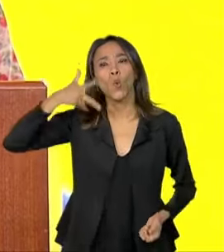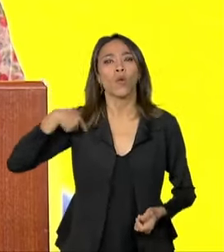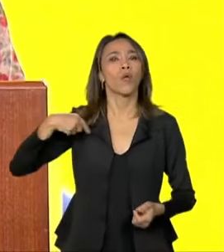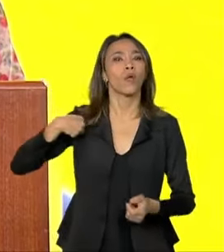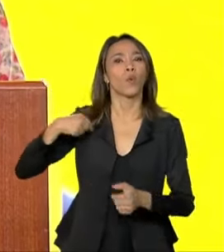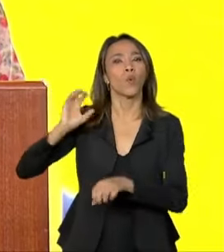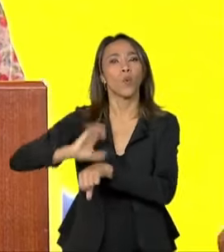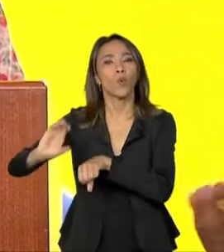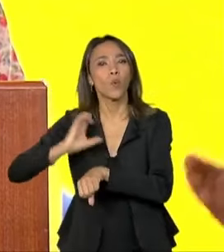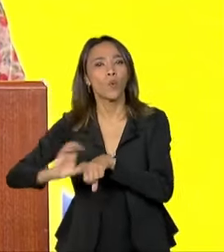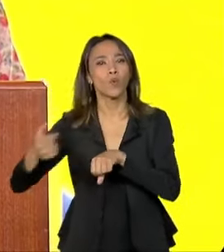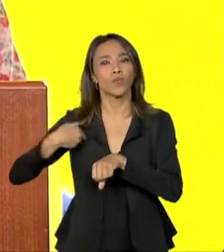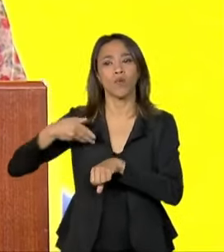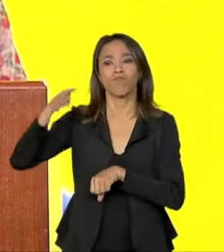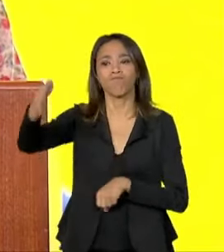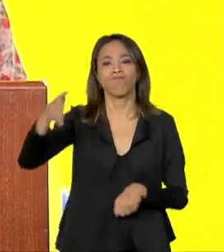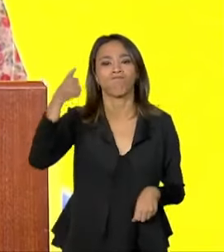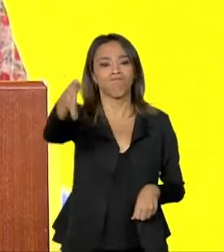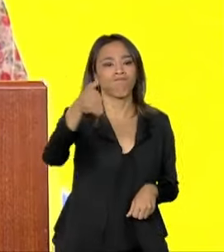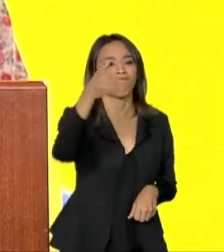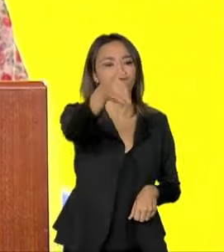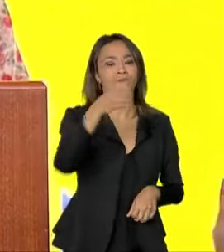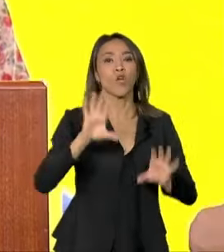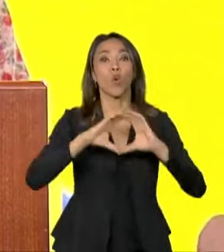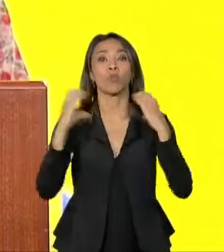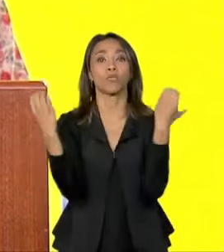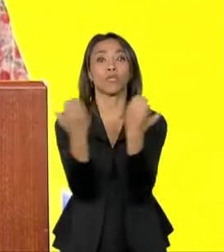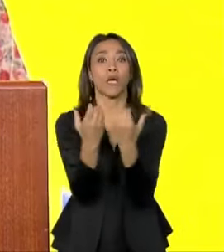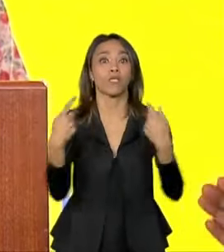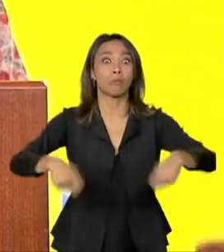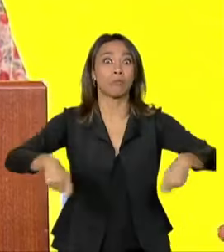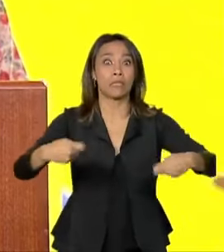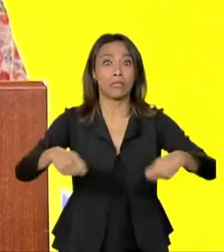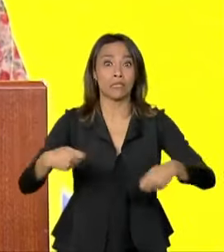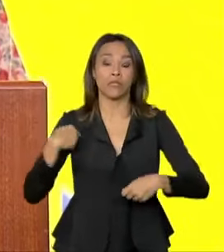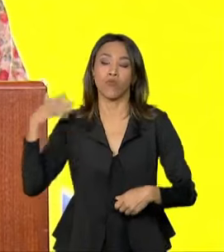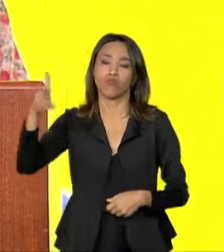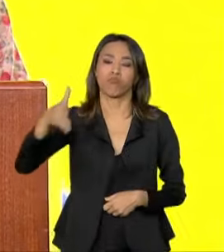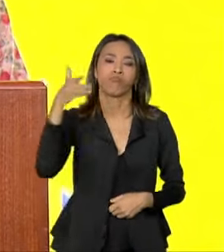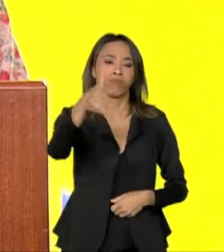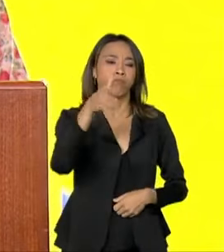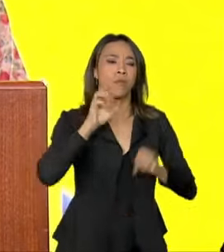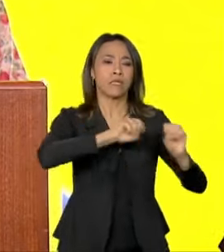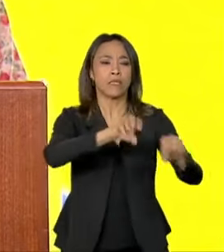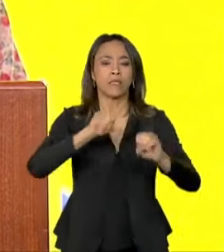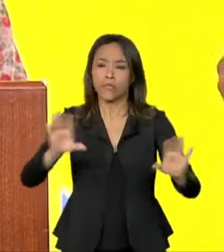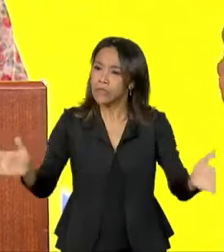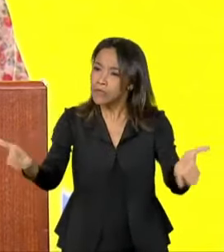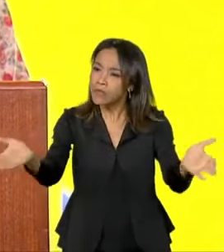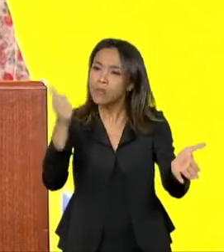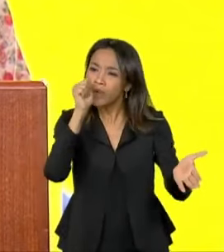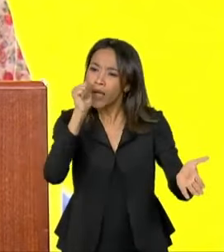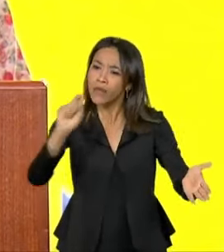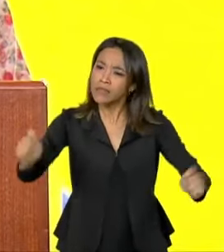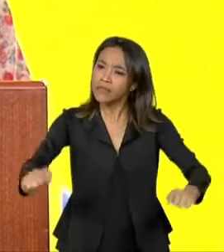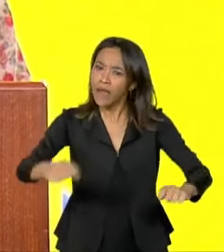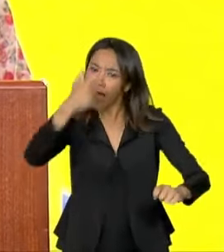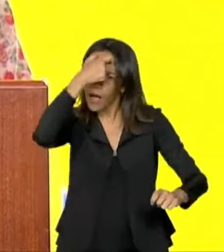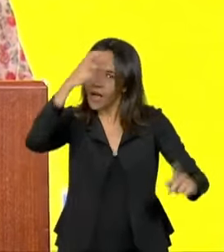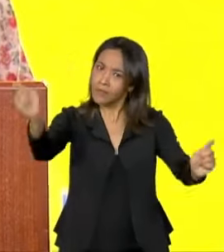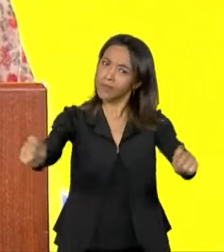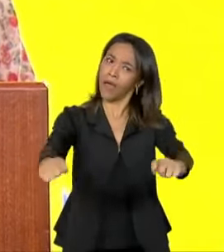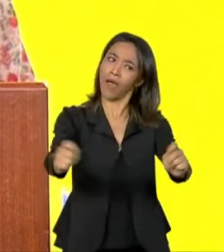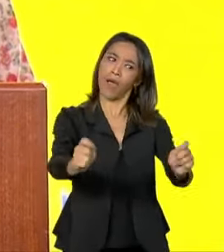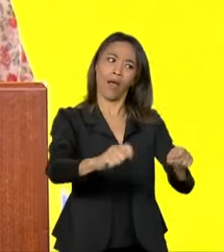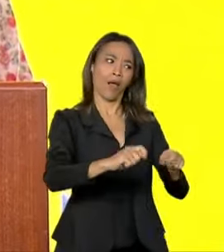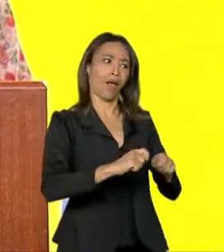cursos nas comunidades que necessitam e incentivando essas mulheres que elas são capazes e que tudo